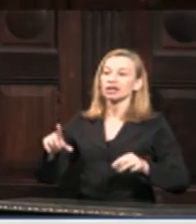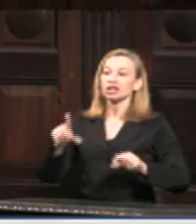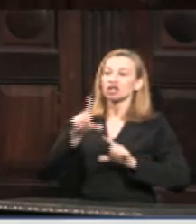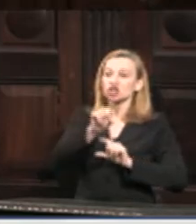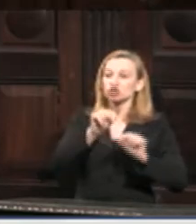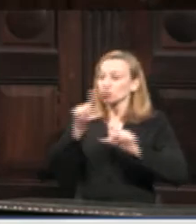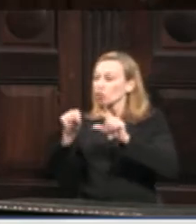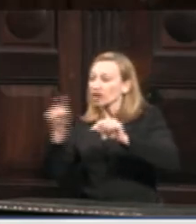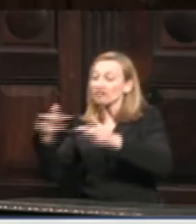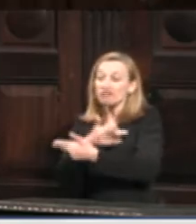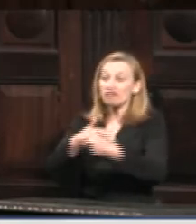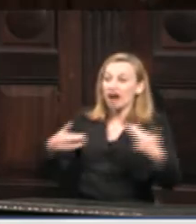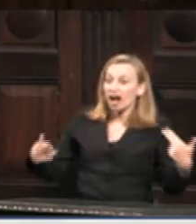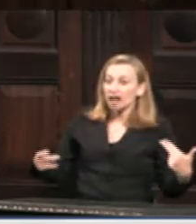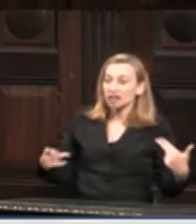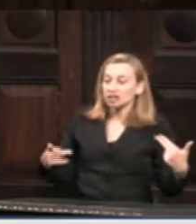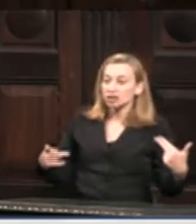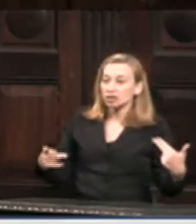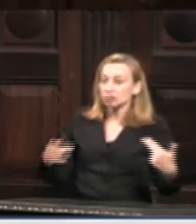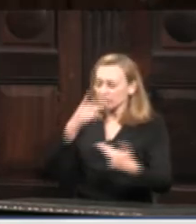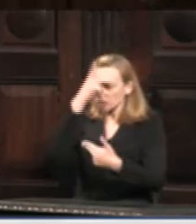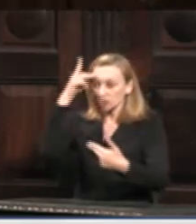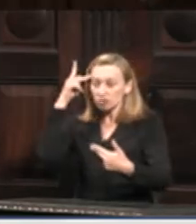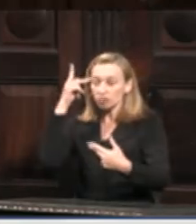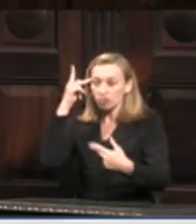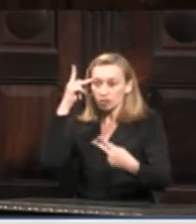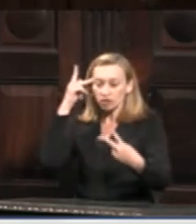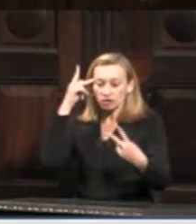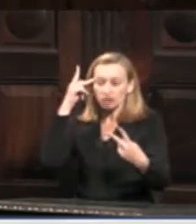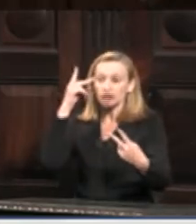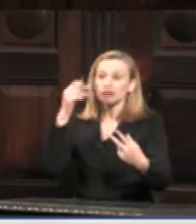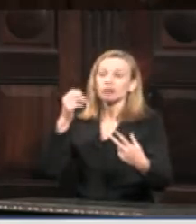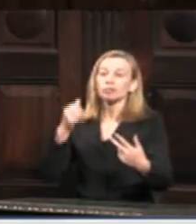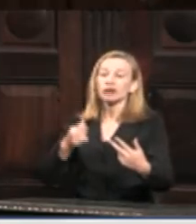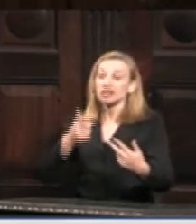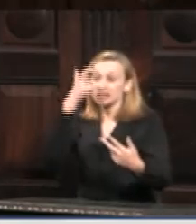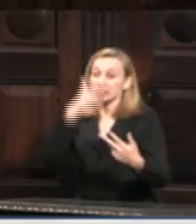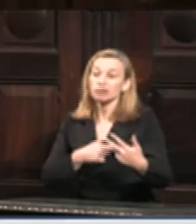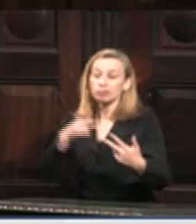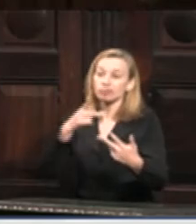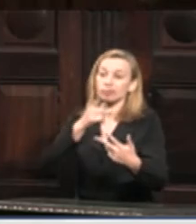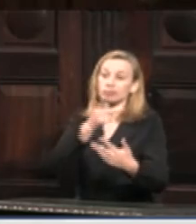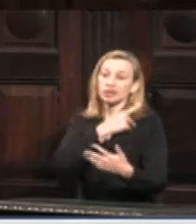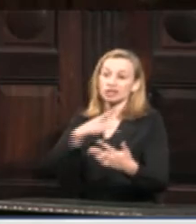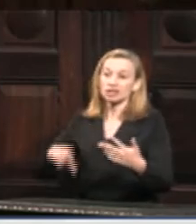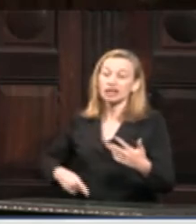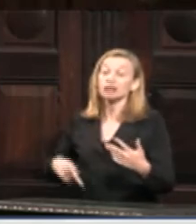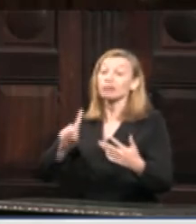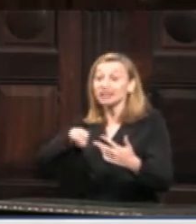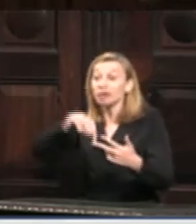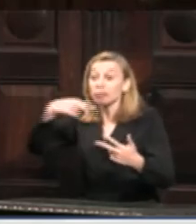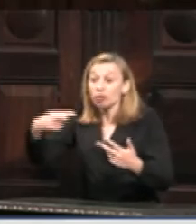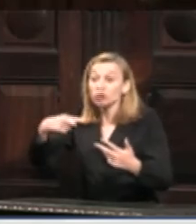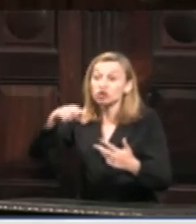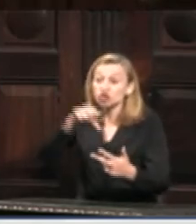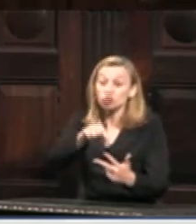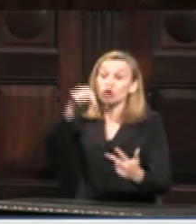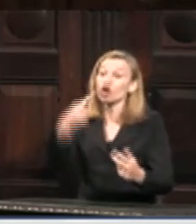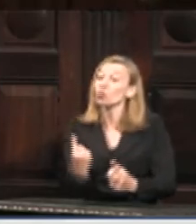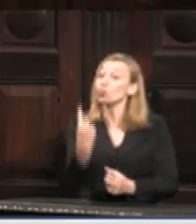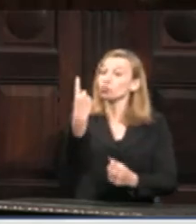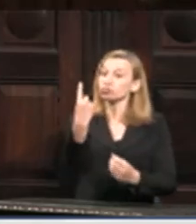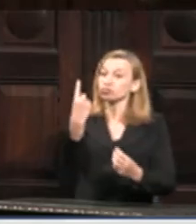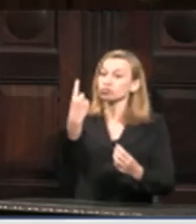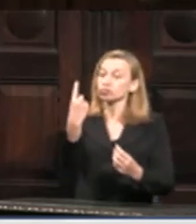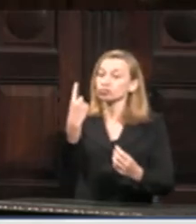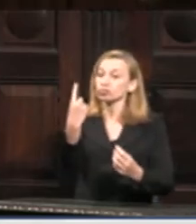posição. Então, é essa luta que a gente tem que fazer para exatamente avançar na transparência e